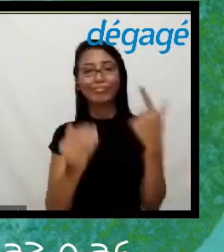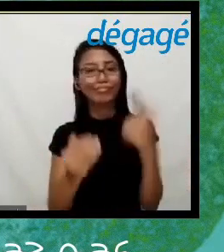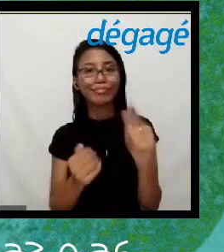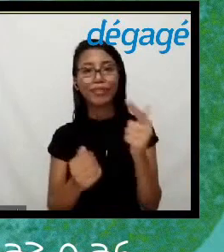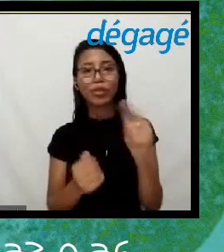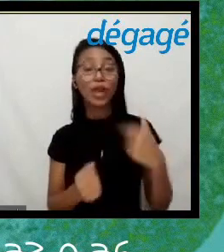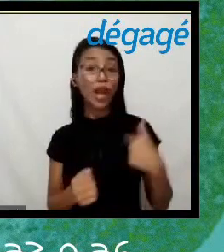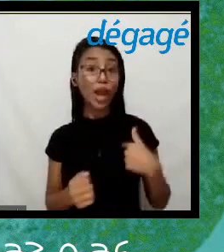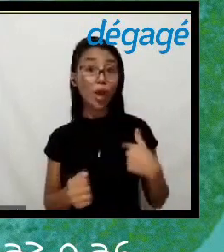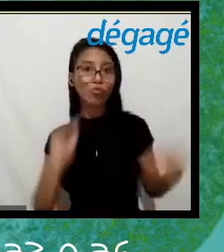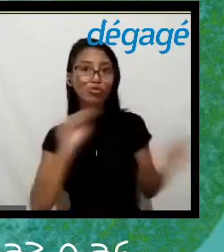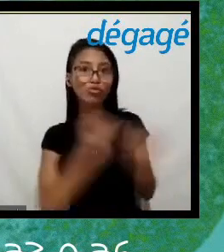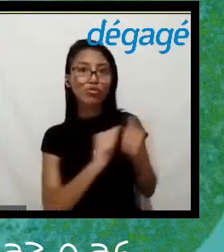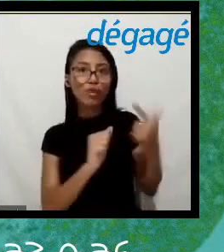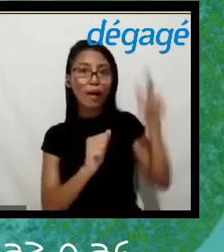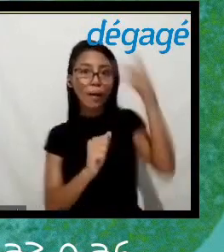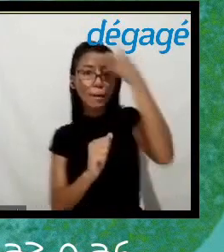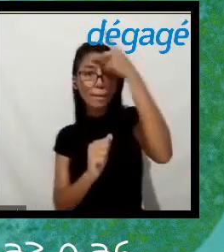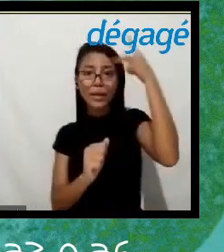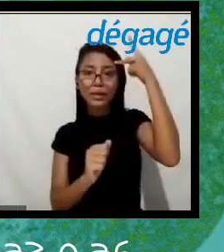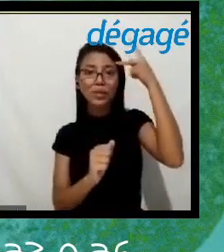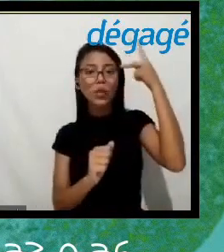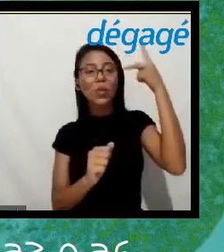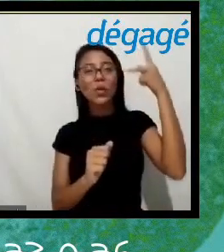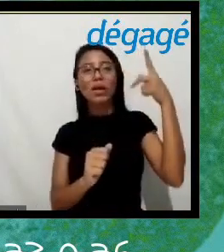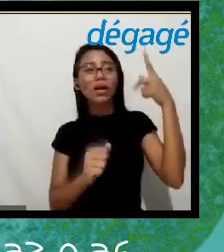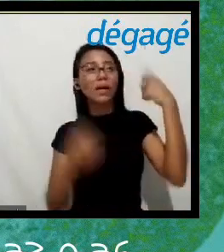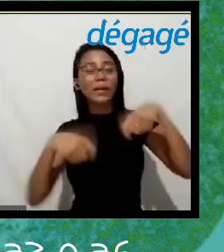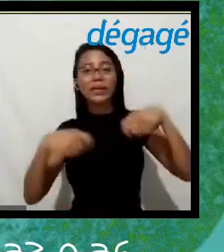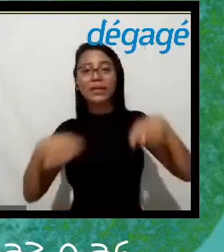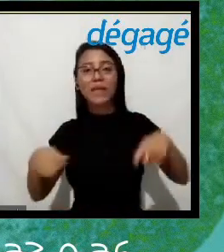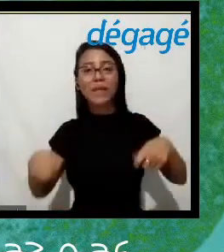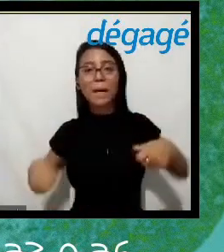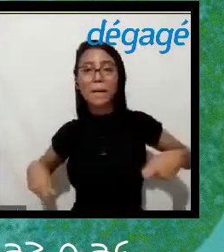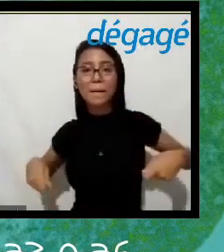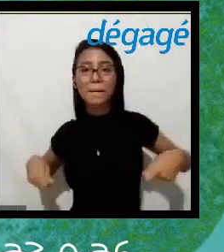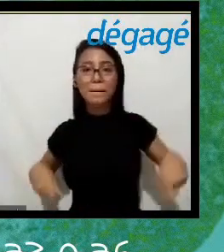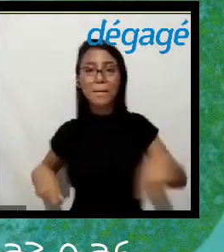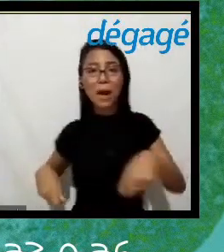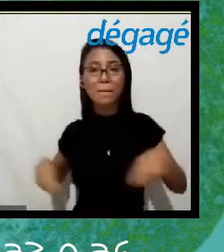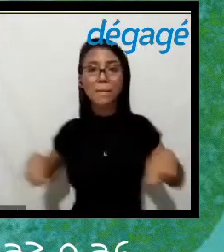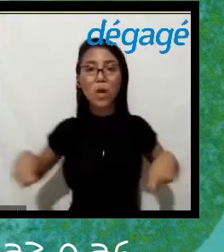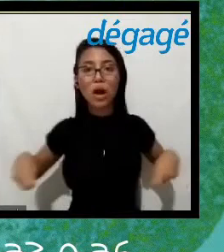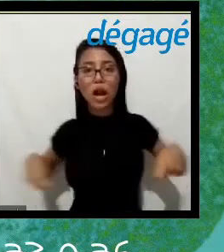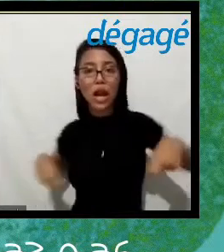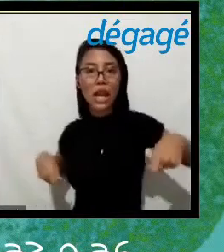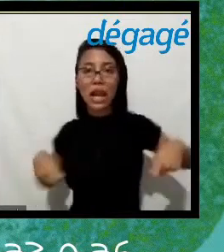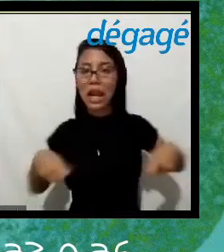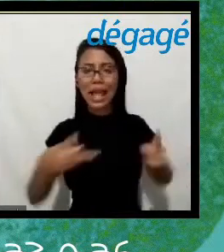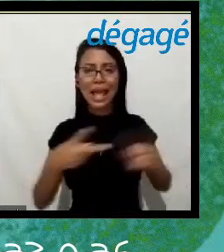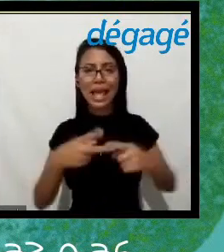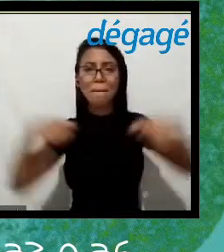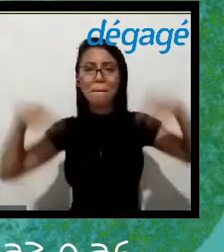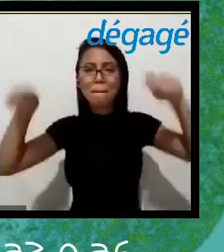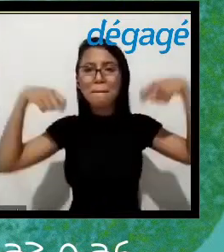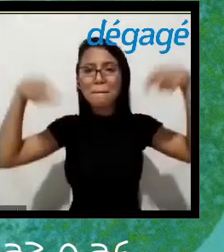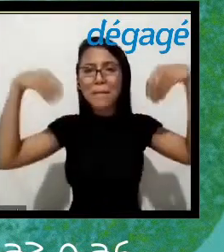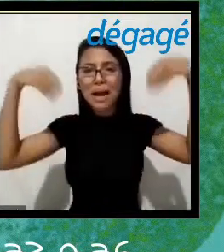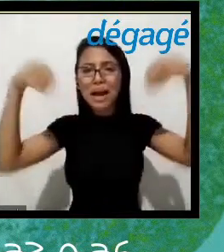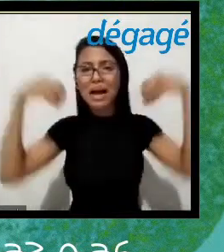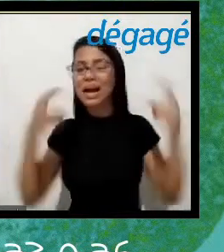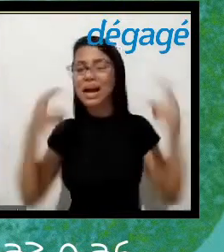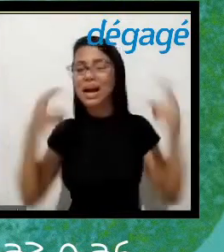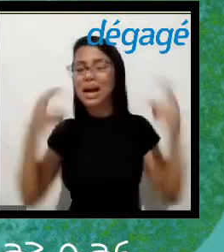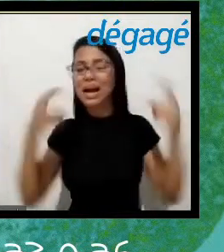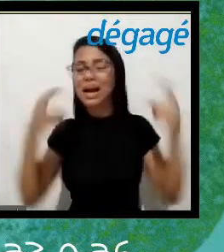de bola, bambolê, tecidos, vários diversos materiais para poder trabalhar nas oficinas, indo de ônibus para a URCA,